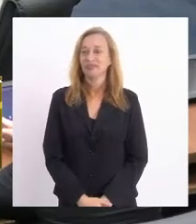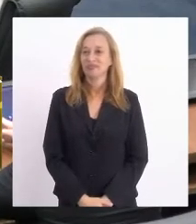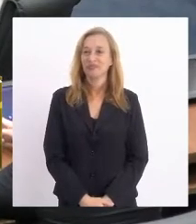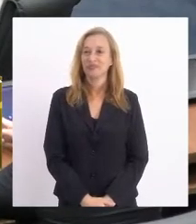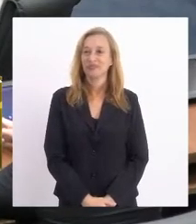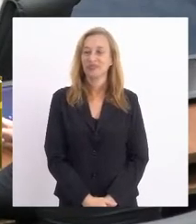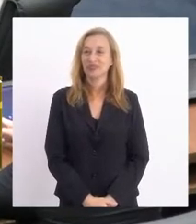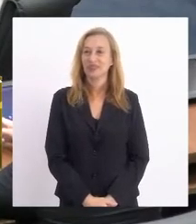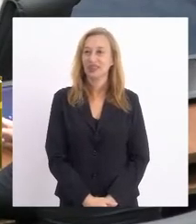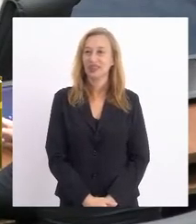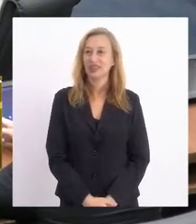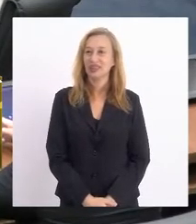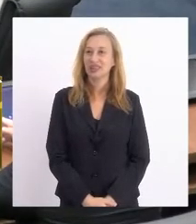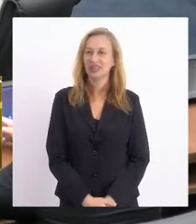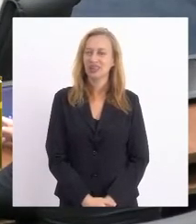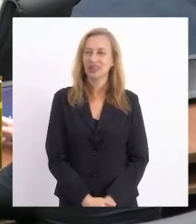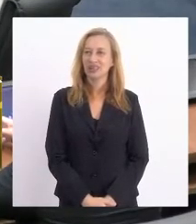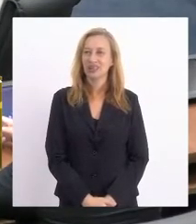o que falar